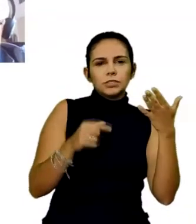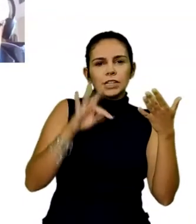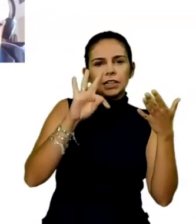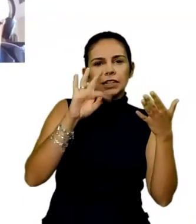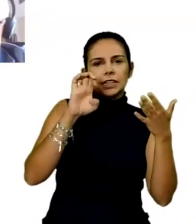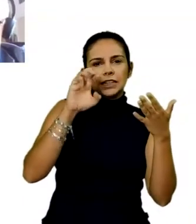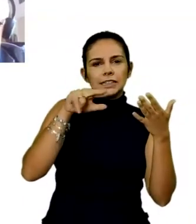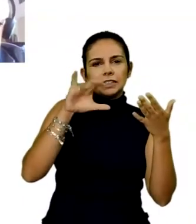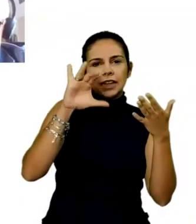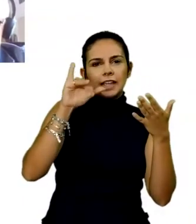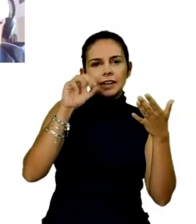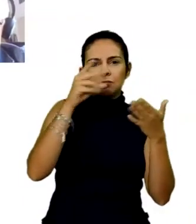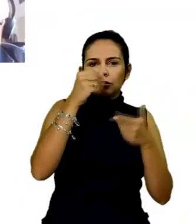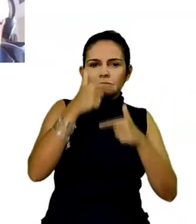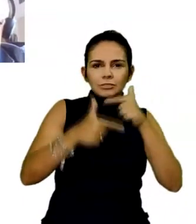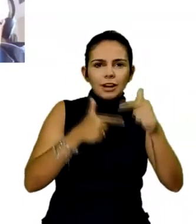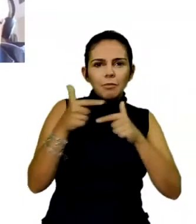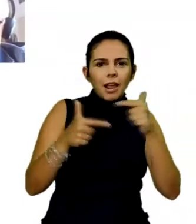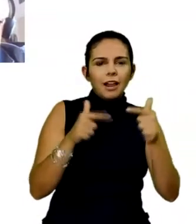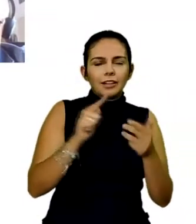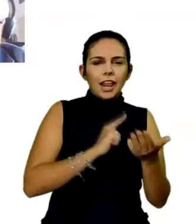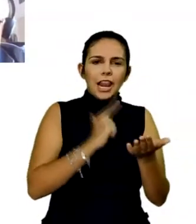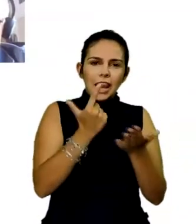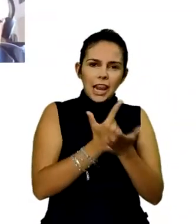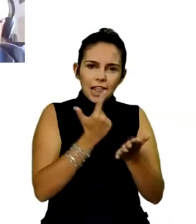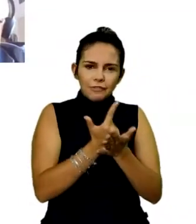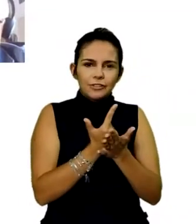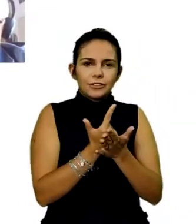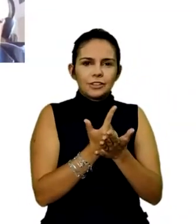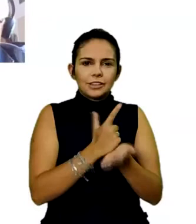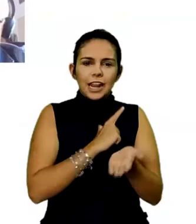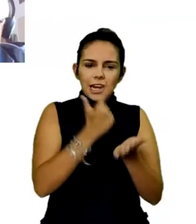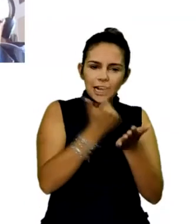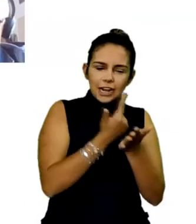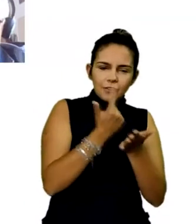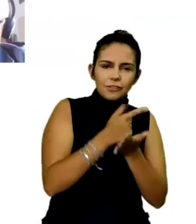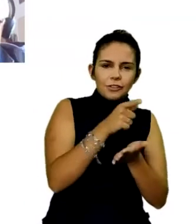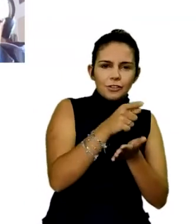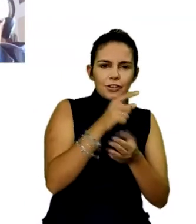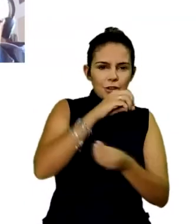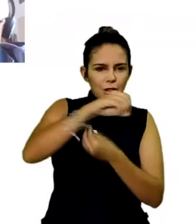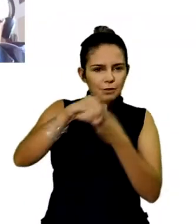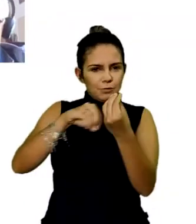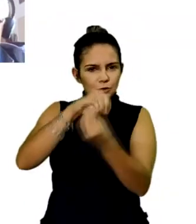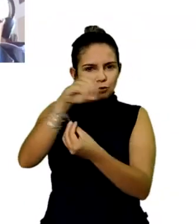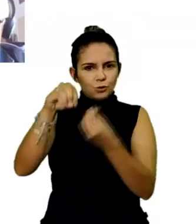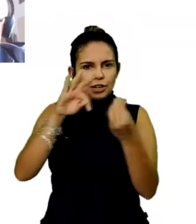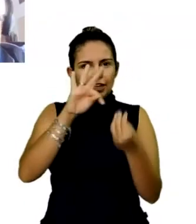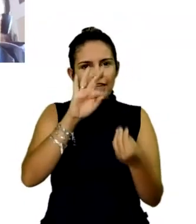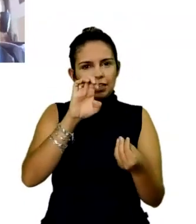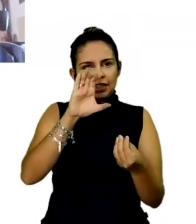mesmo trabalho também, assim, várias técnicas em livros diferentes. Agora, já tem livros que você mistura as técnicas?